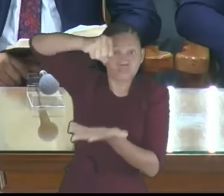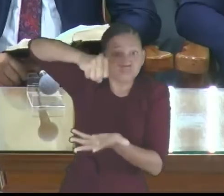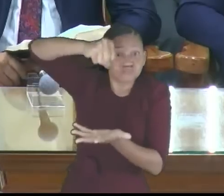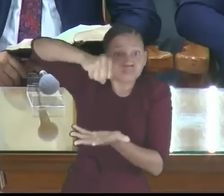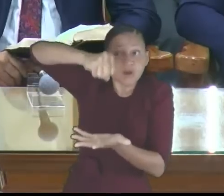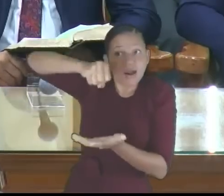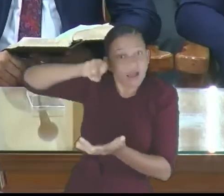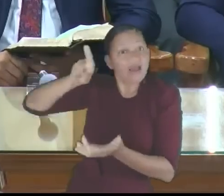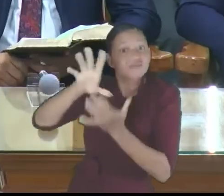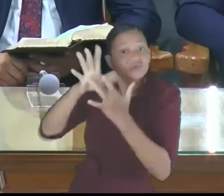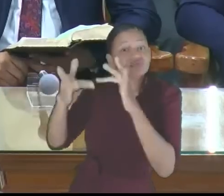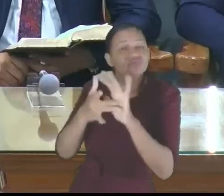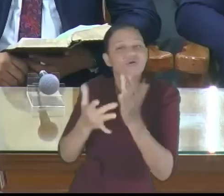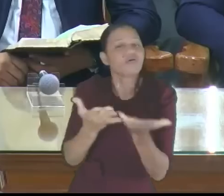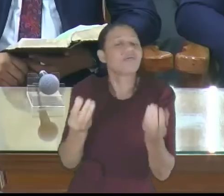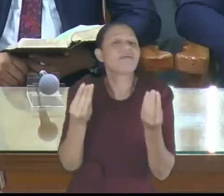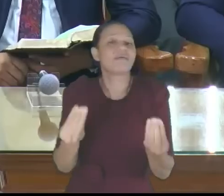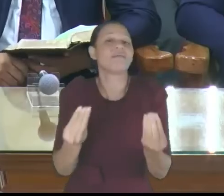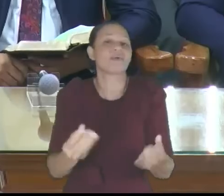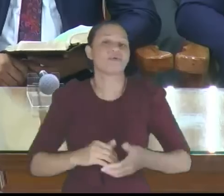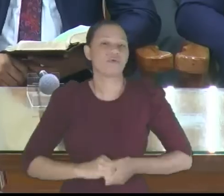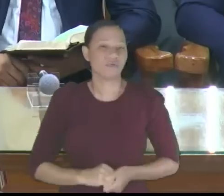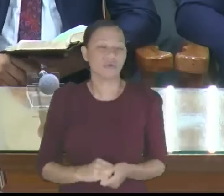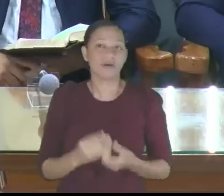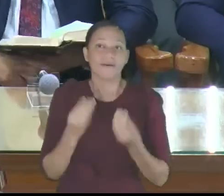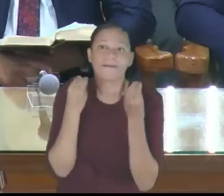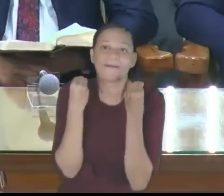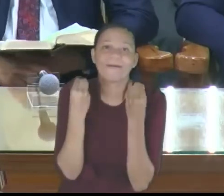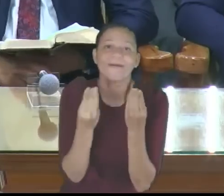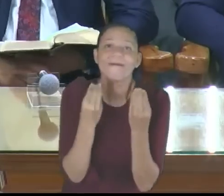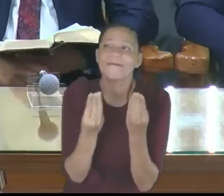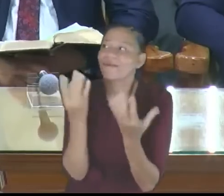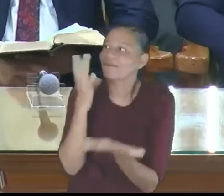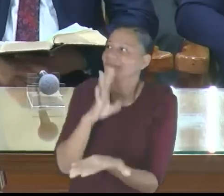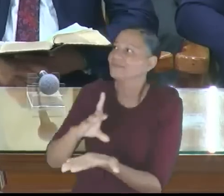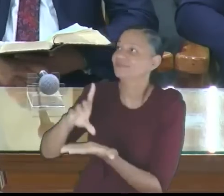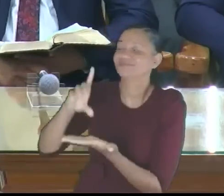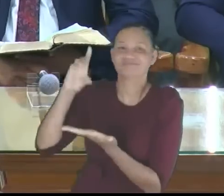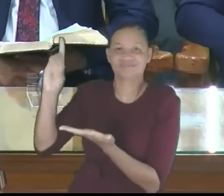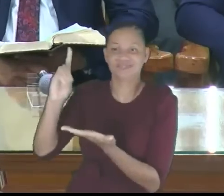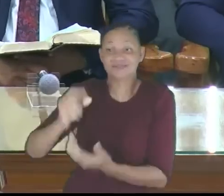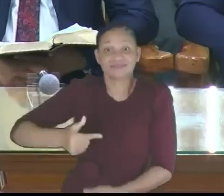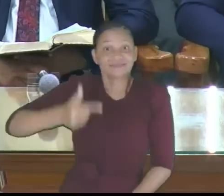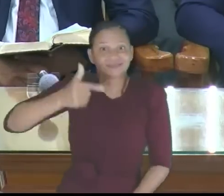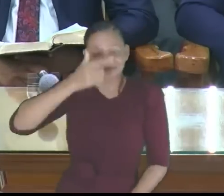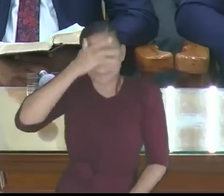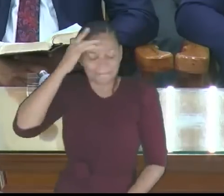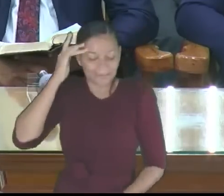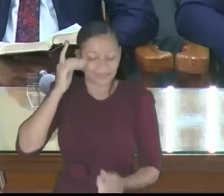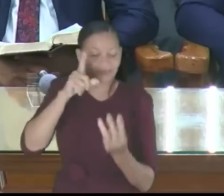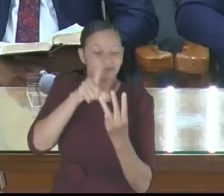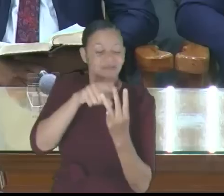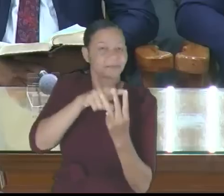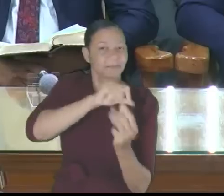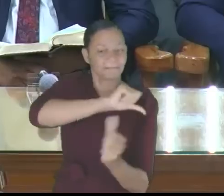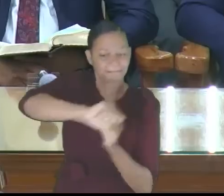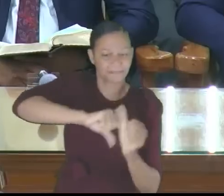Aleluia! Como é que um Deus desse, a segunda pessoa da Trindade, se transforma em